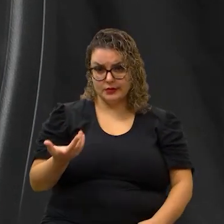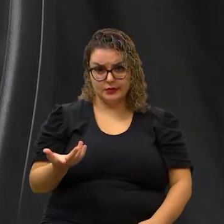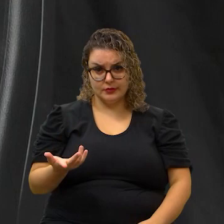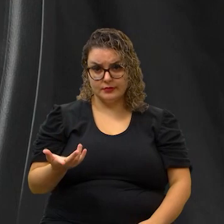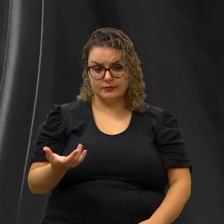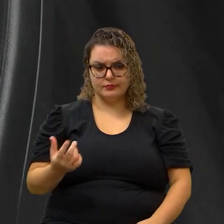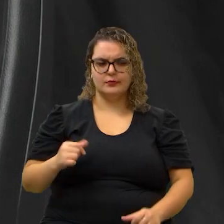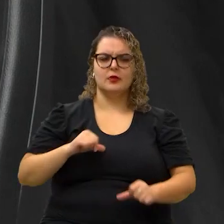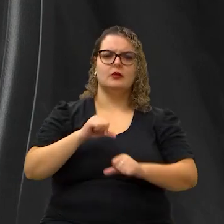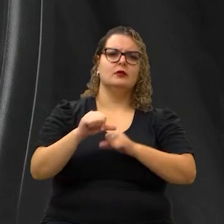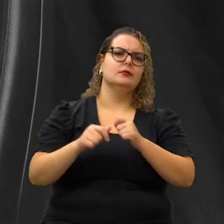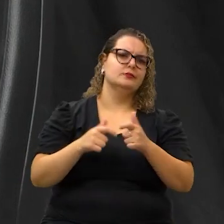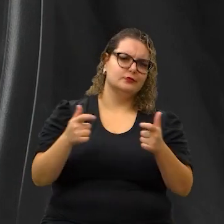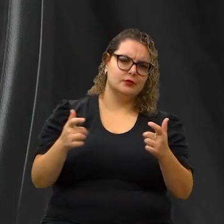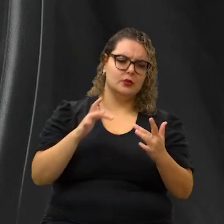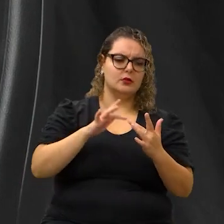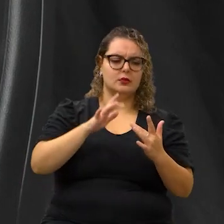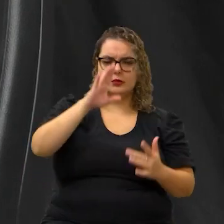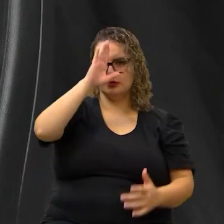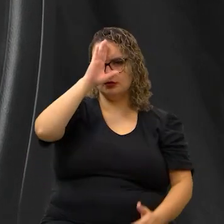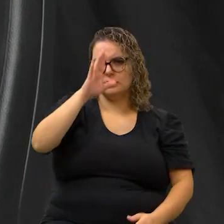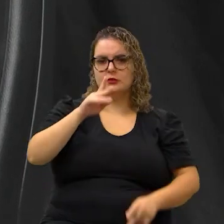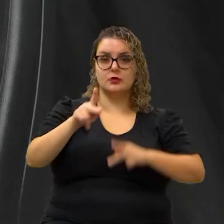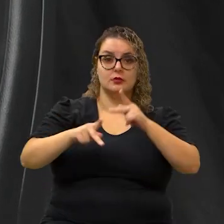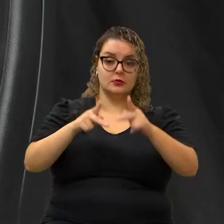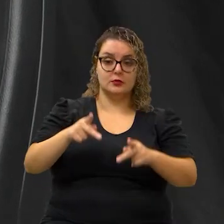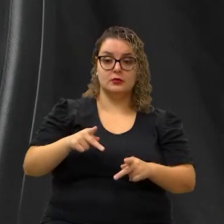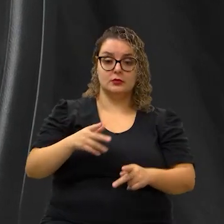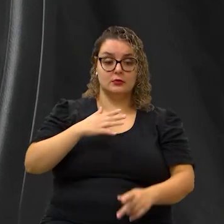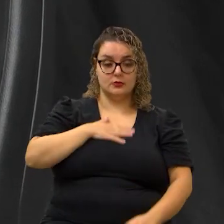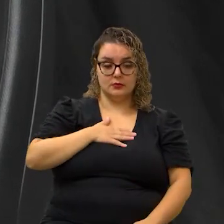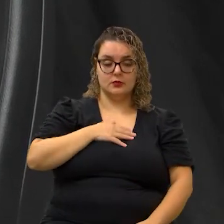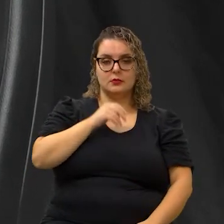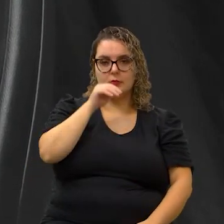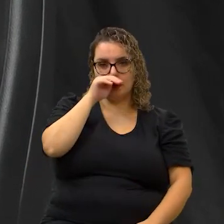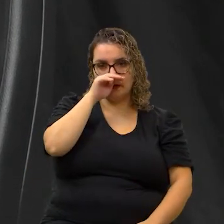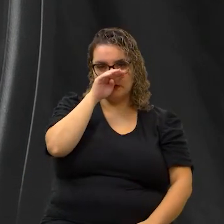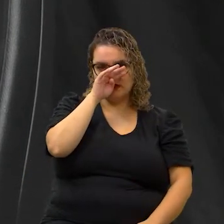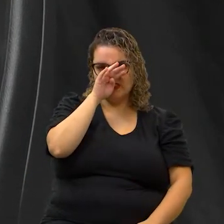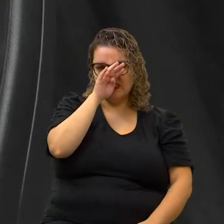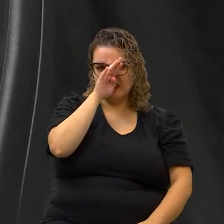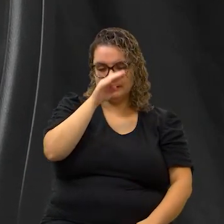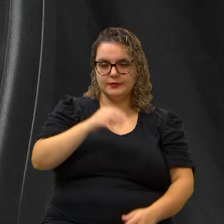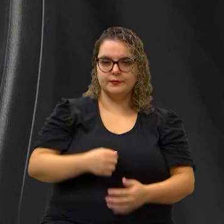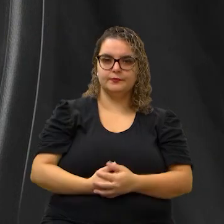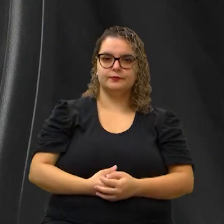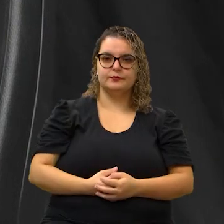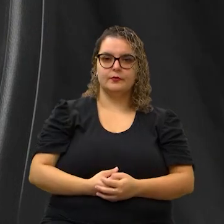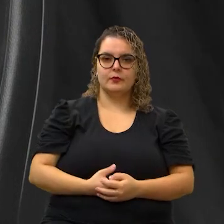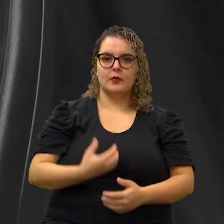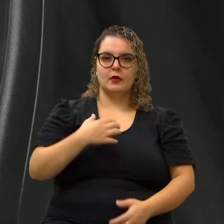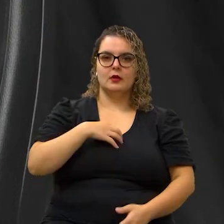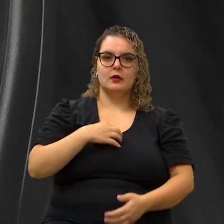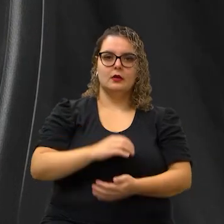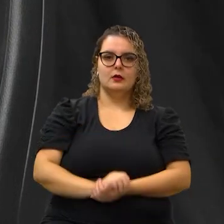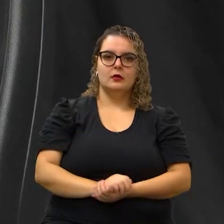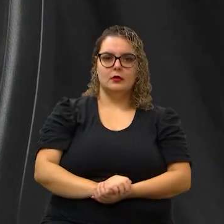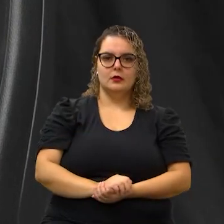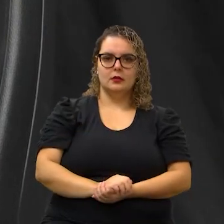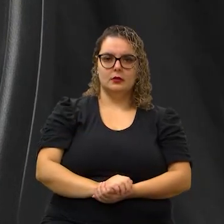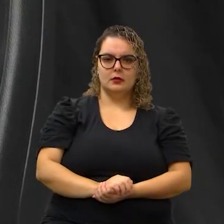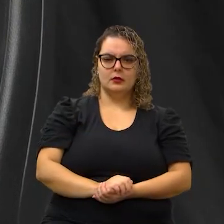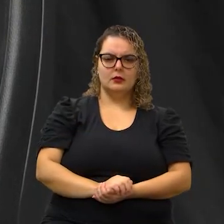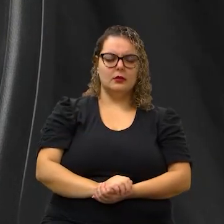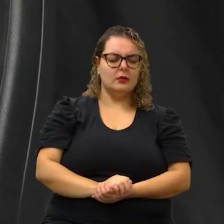que não dependem, mas mudou muito o contato direto da população, pelo menos comigo, e